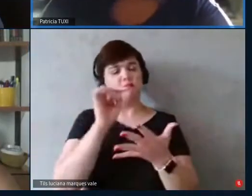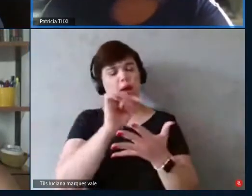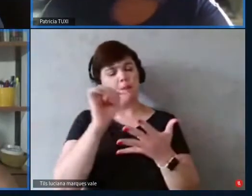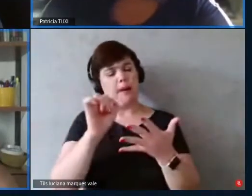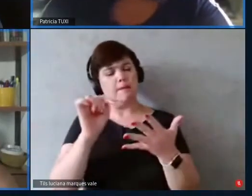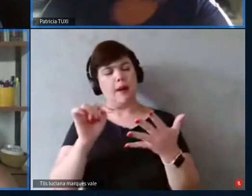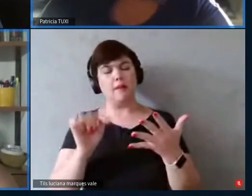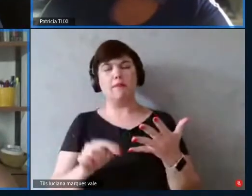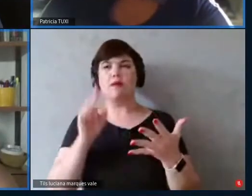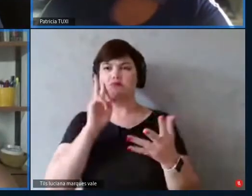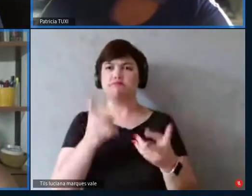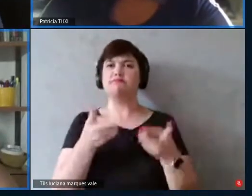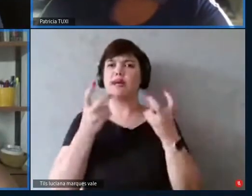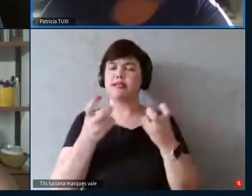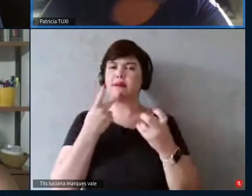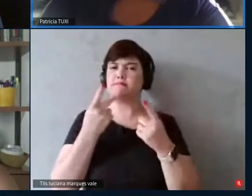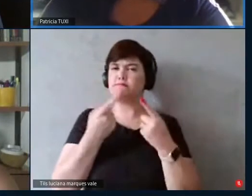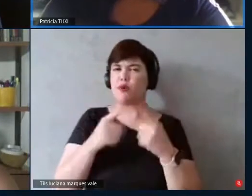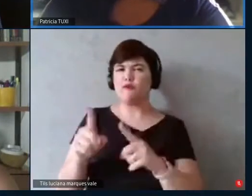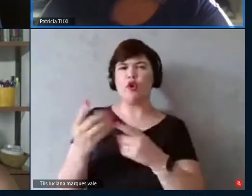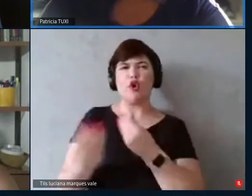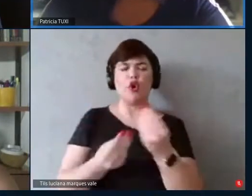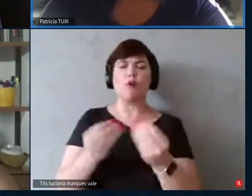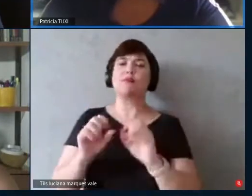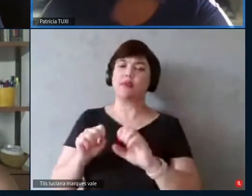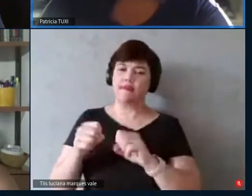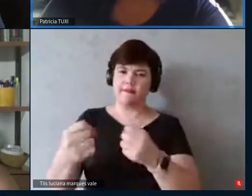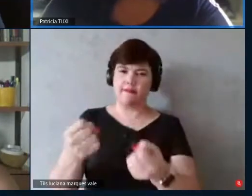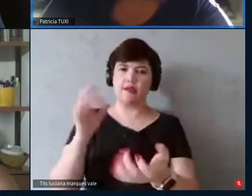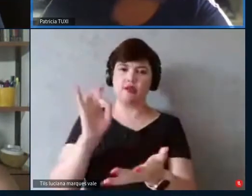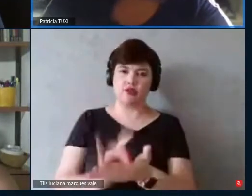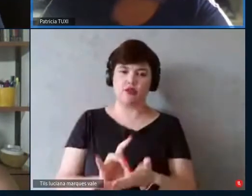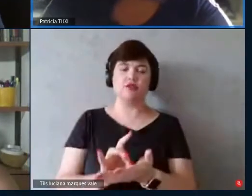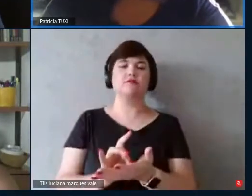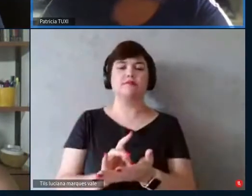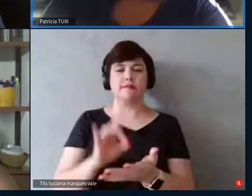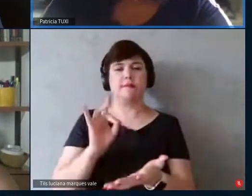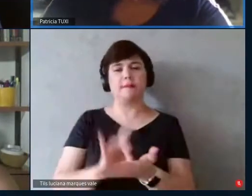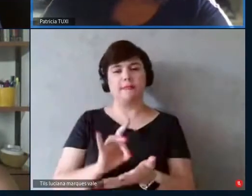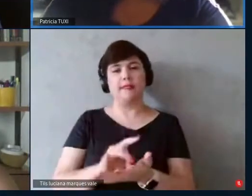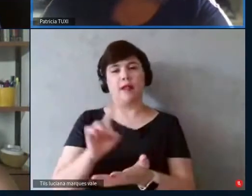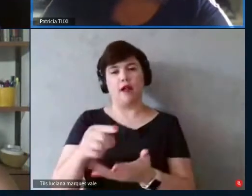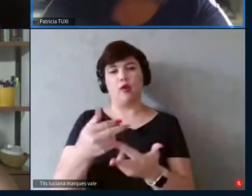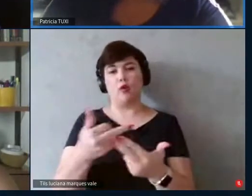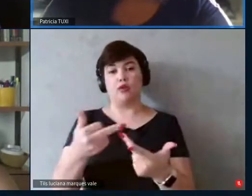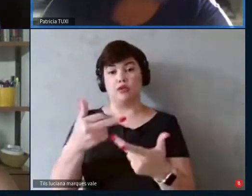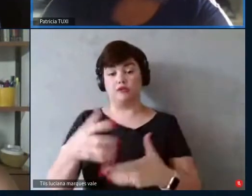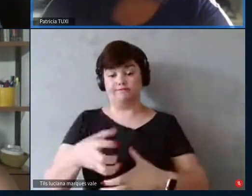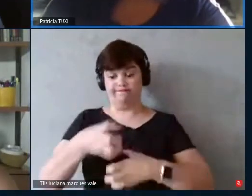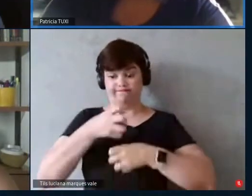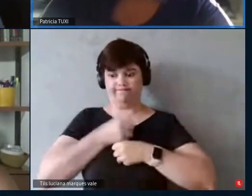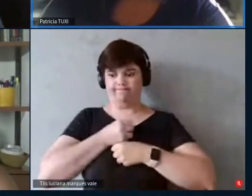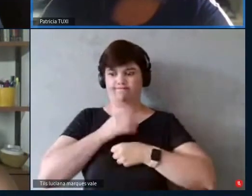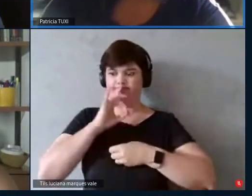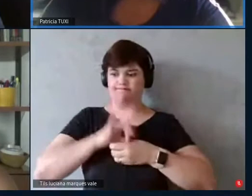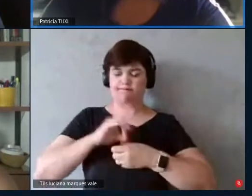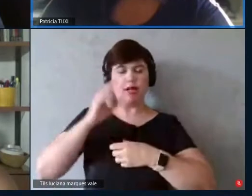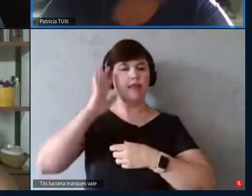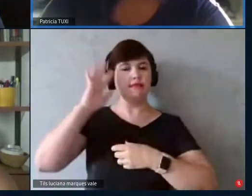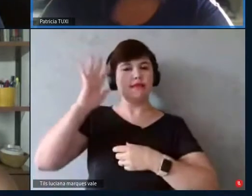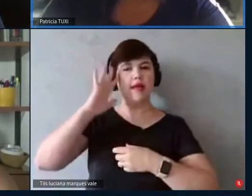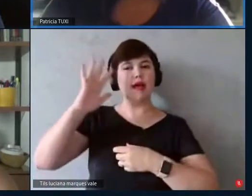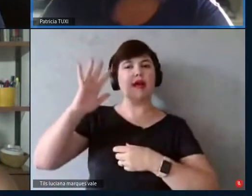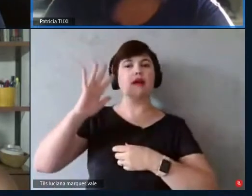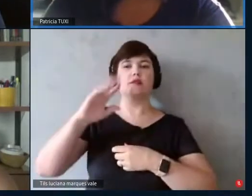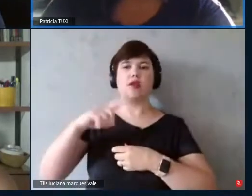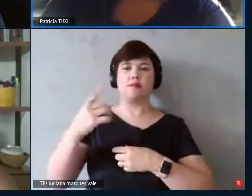vê que na provocação ele defende mesmo com garra. Então, isso é uma apropriação de ideias que foi